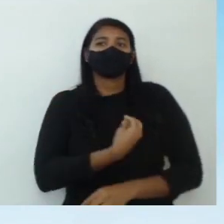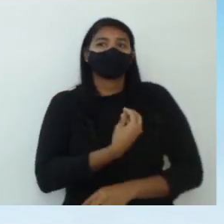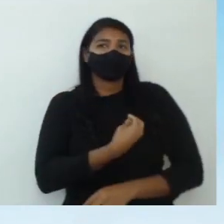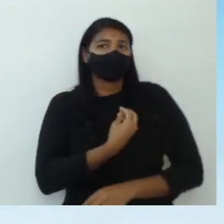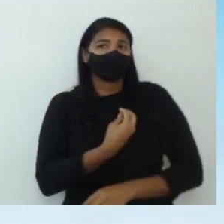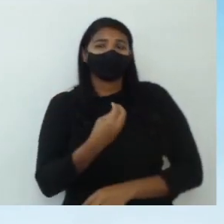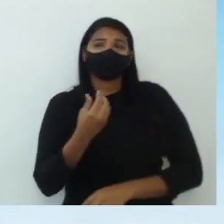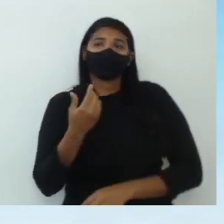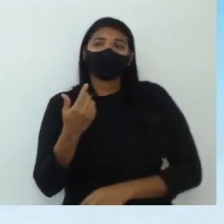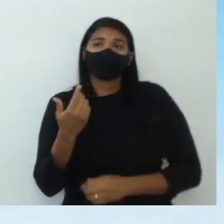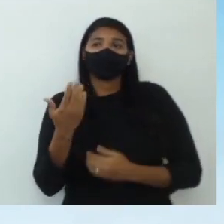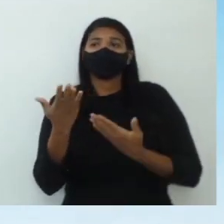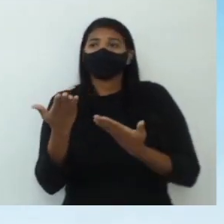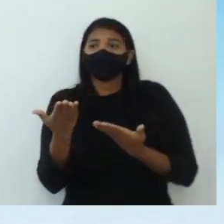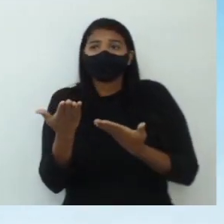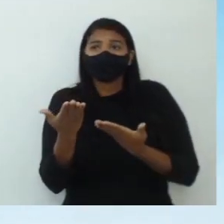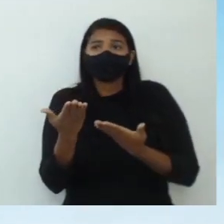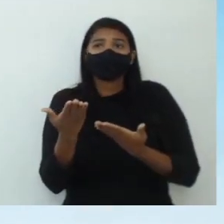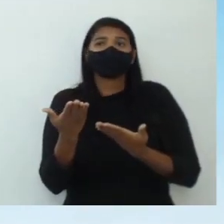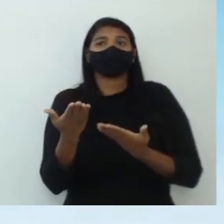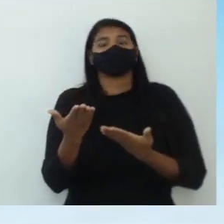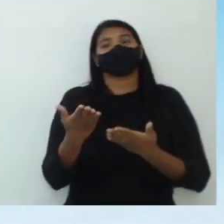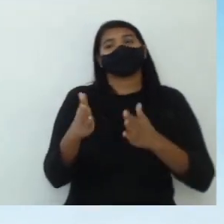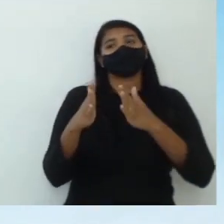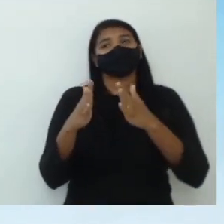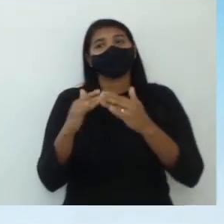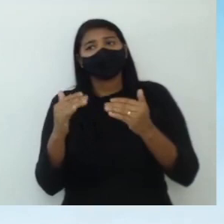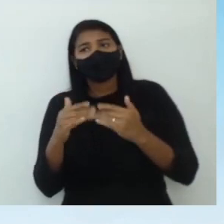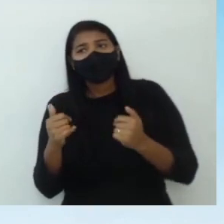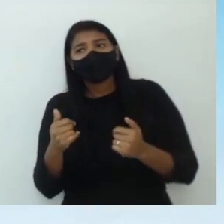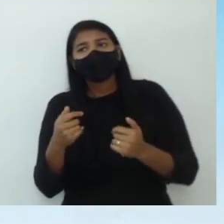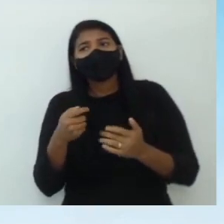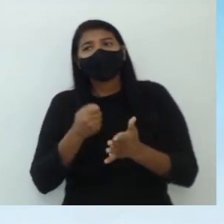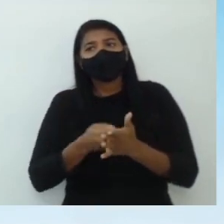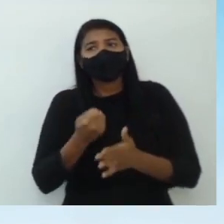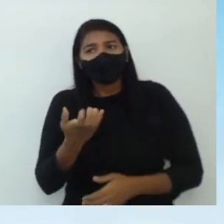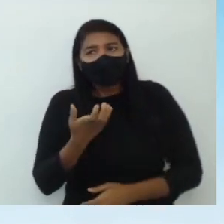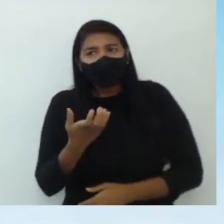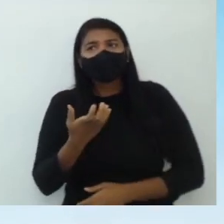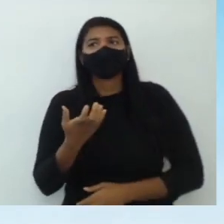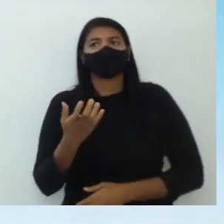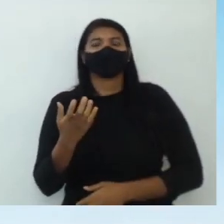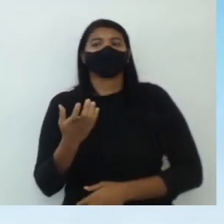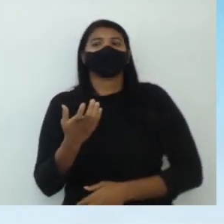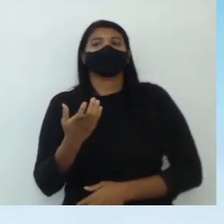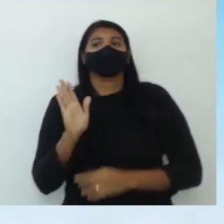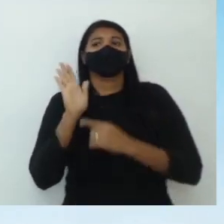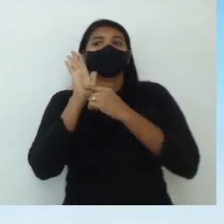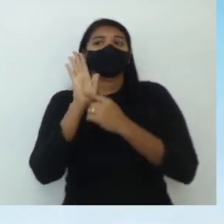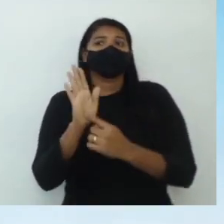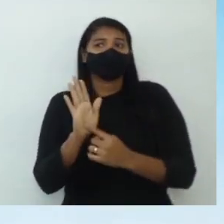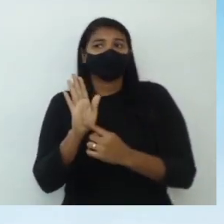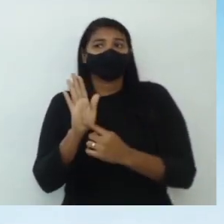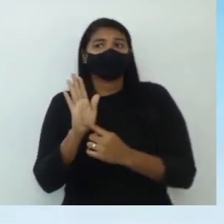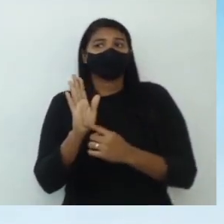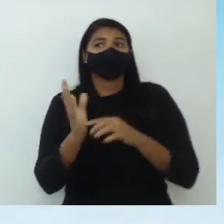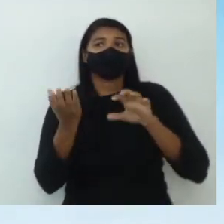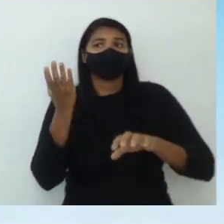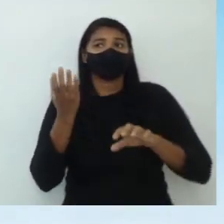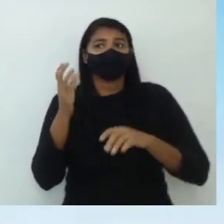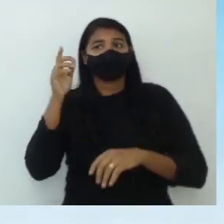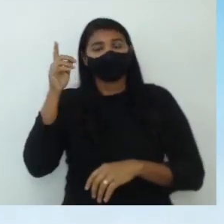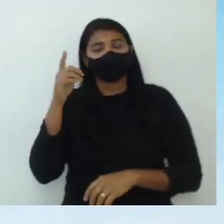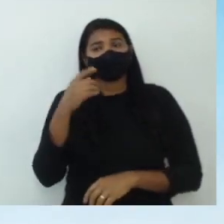for aqueles que vão pedir e vão exigir, porque eles são nossos representantes, para que a gente tenha pelo menos uma